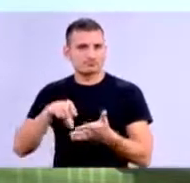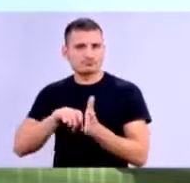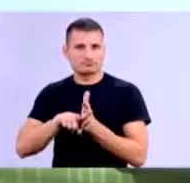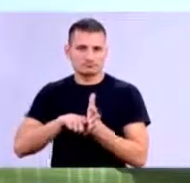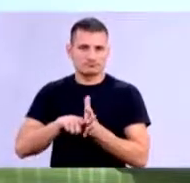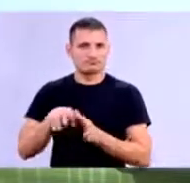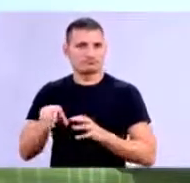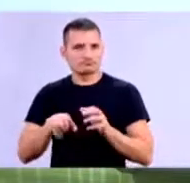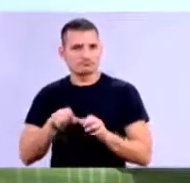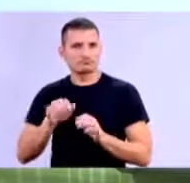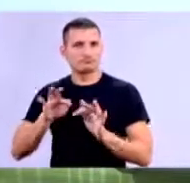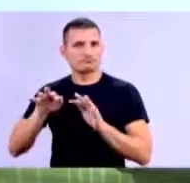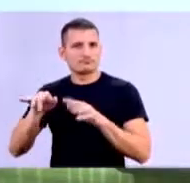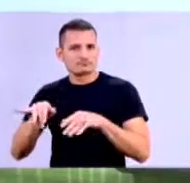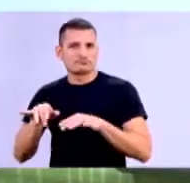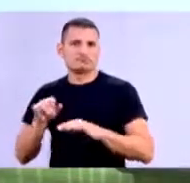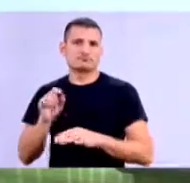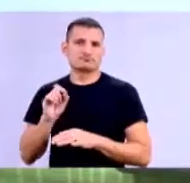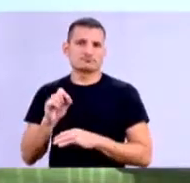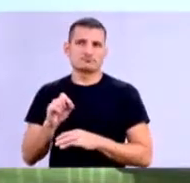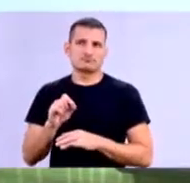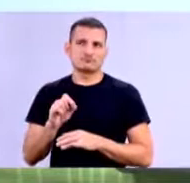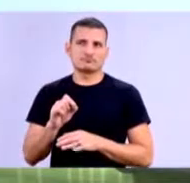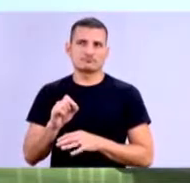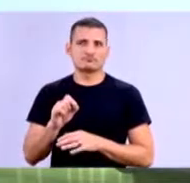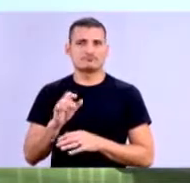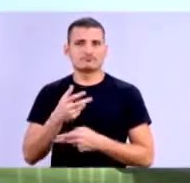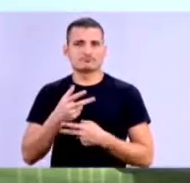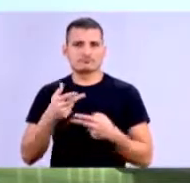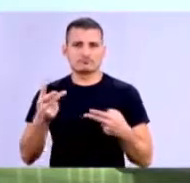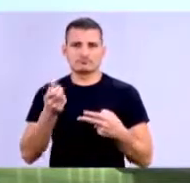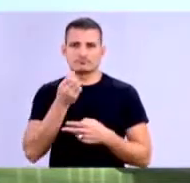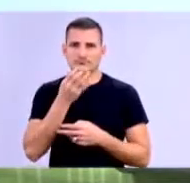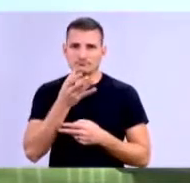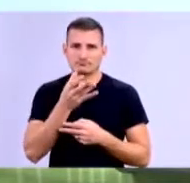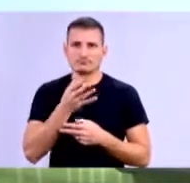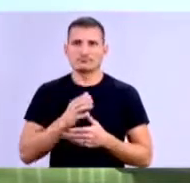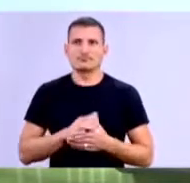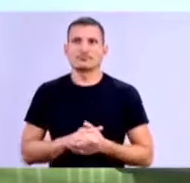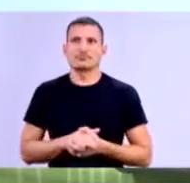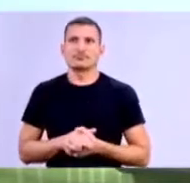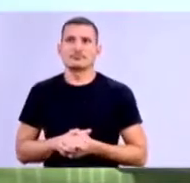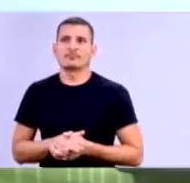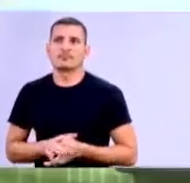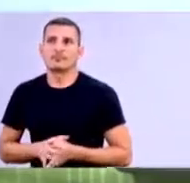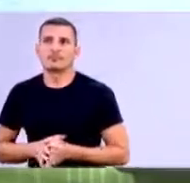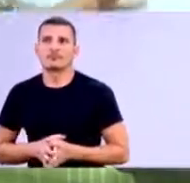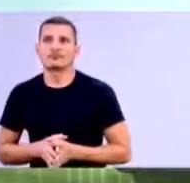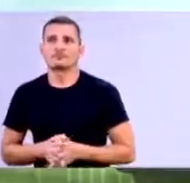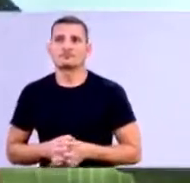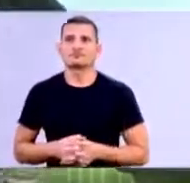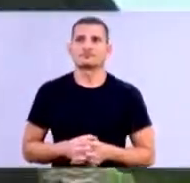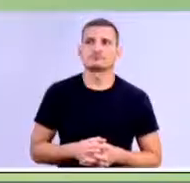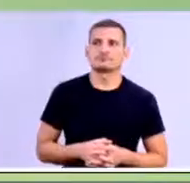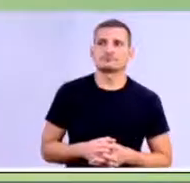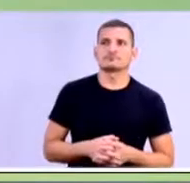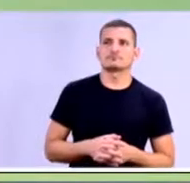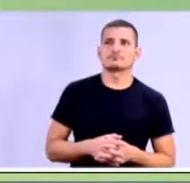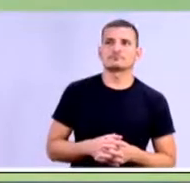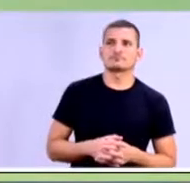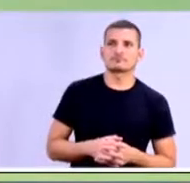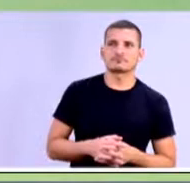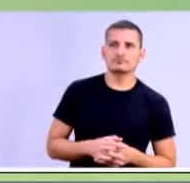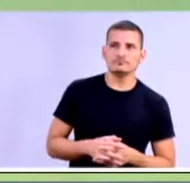pesquisando, no final vai ser só coisas boas, só construção, tá? Preciso te falar das redes